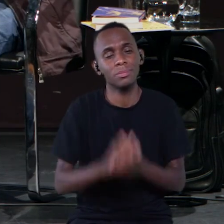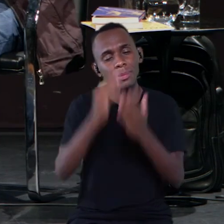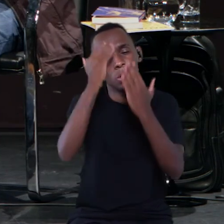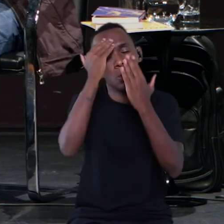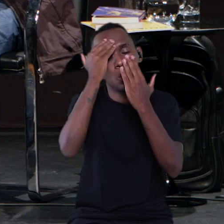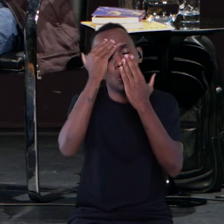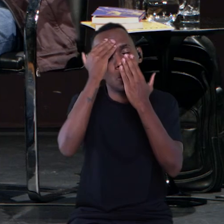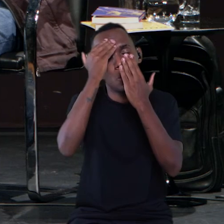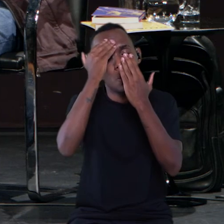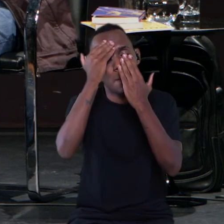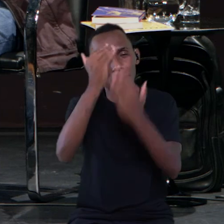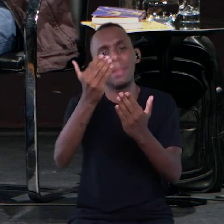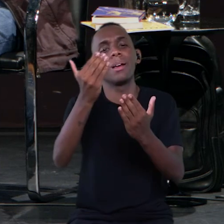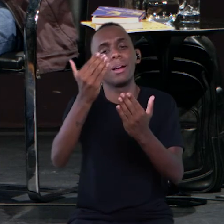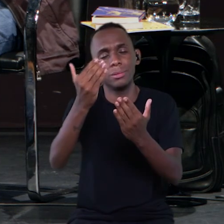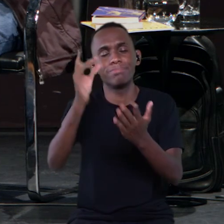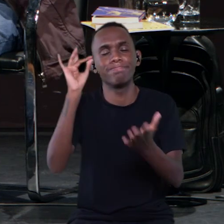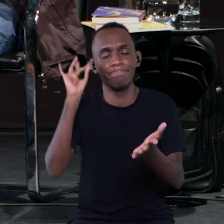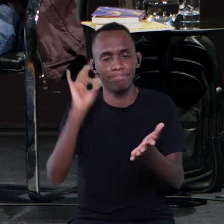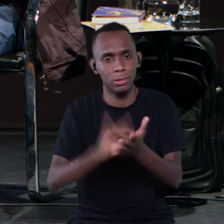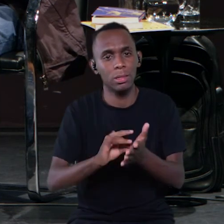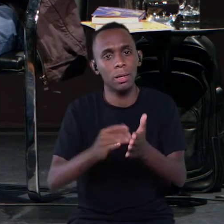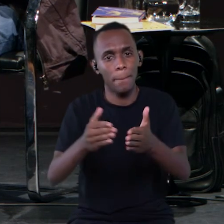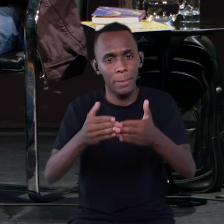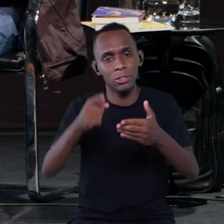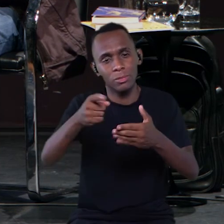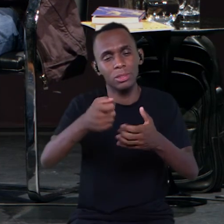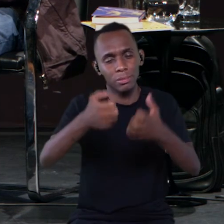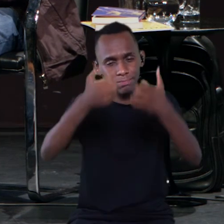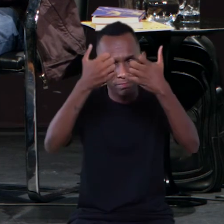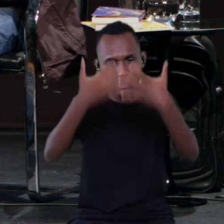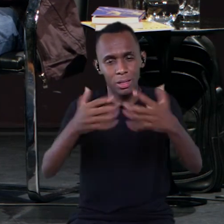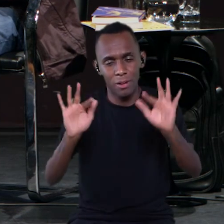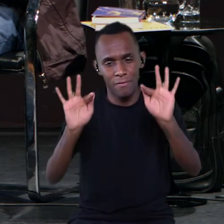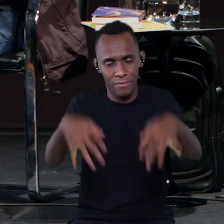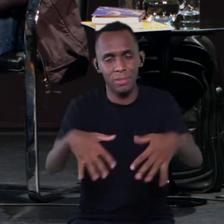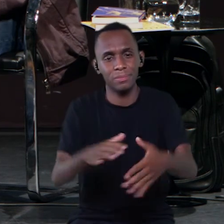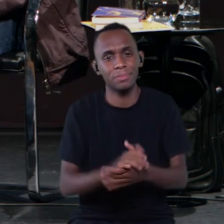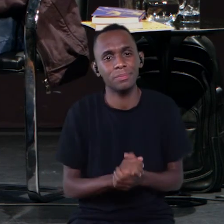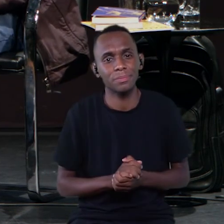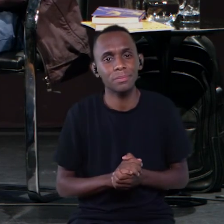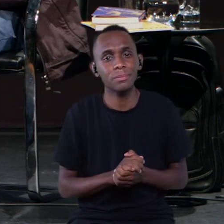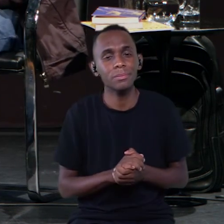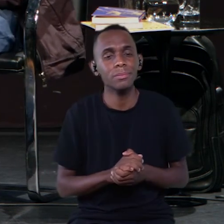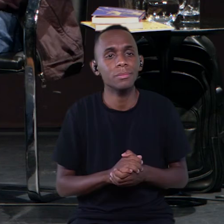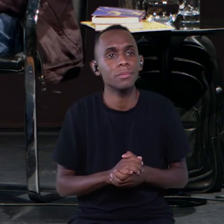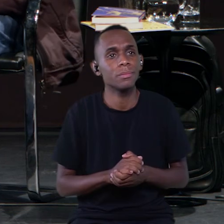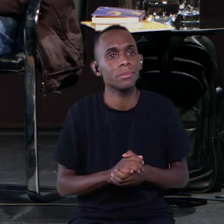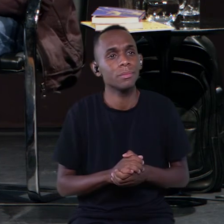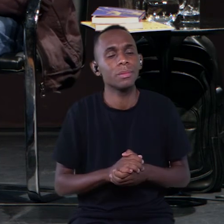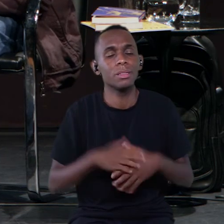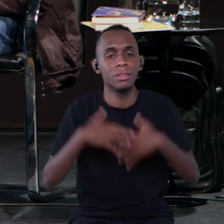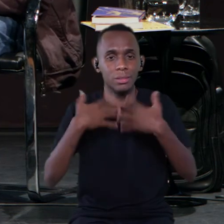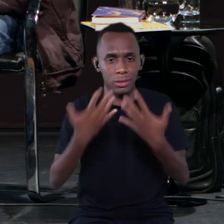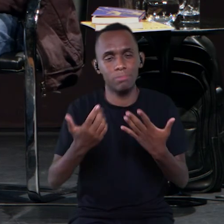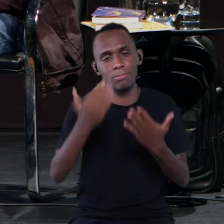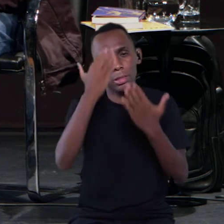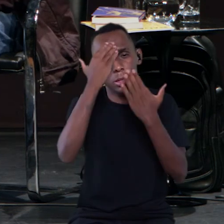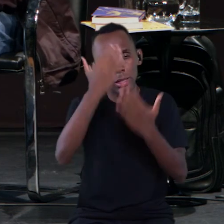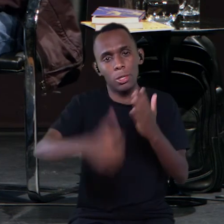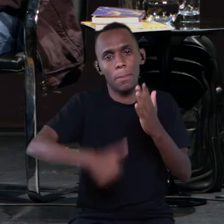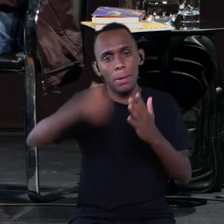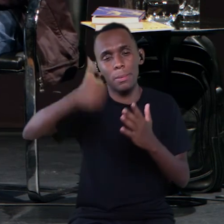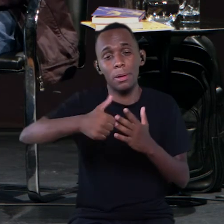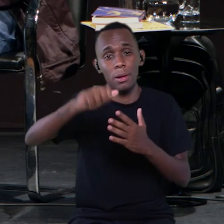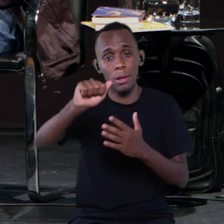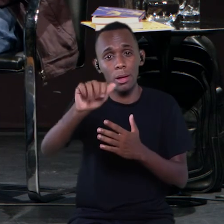que te agradecer. Muito obrigado e pedir para você fazer o encerramento. Bom, pessoal, eu só tenho que agradecer